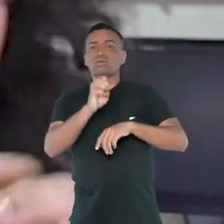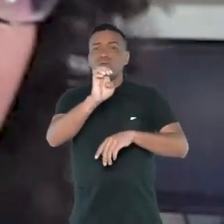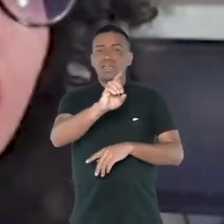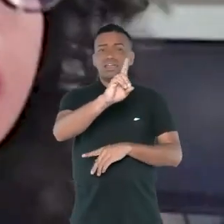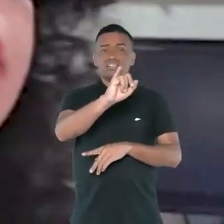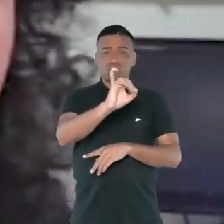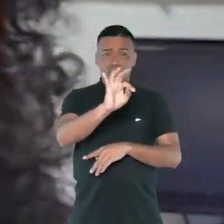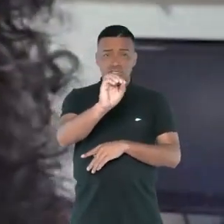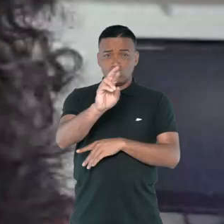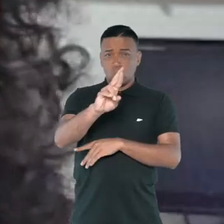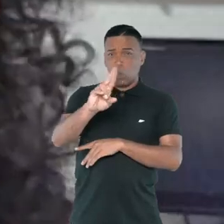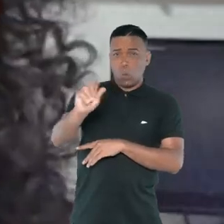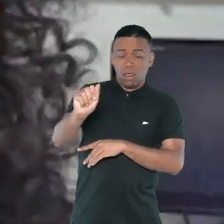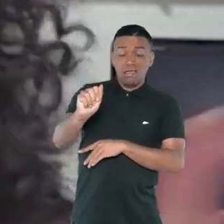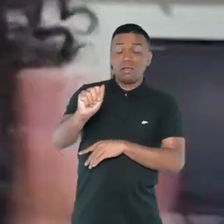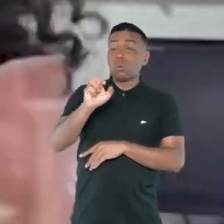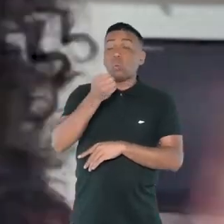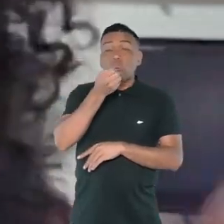procurando editora.